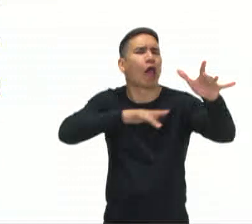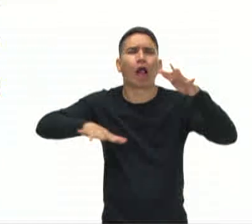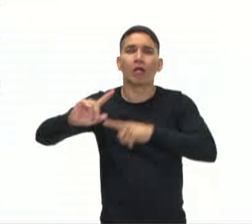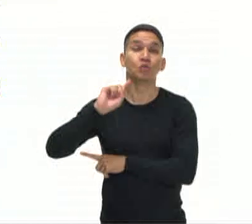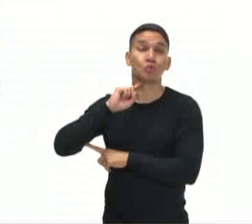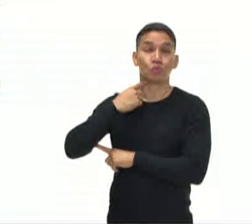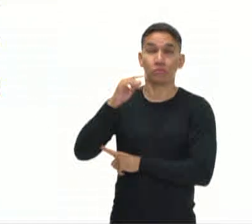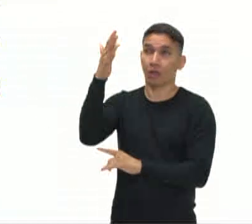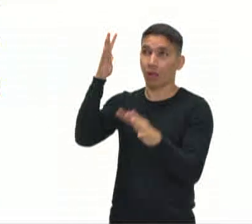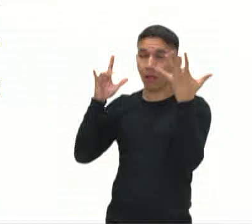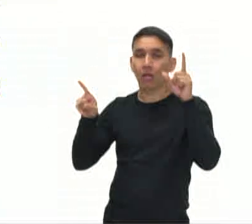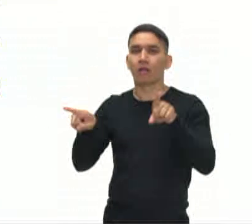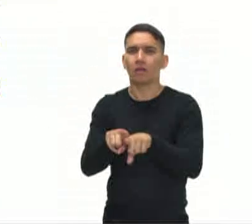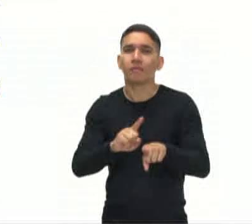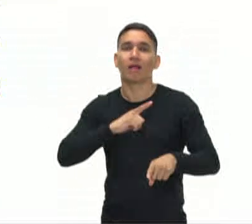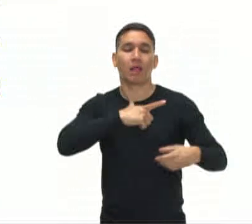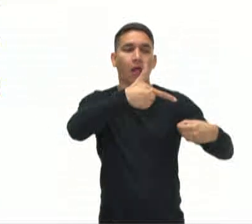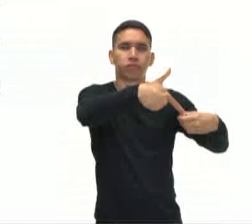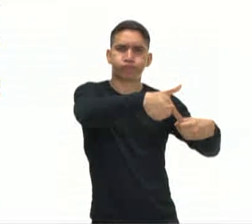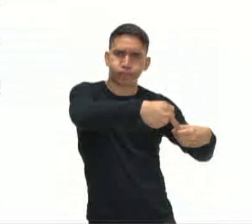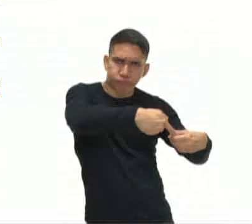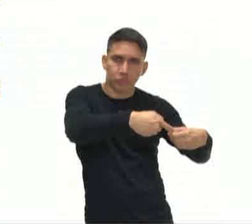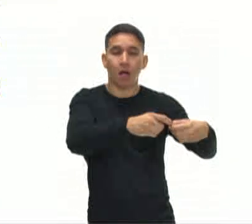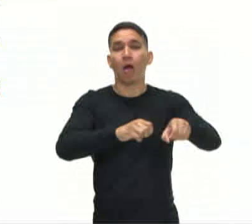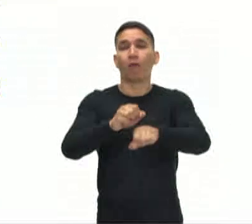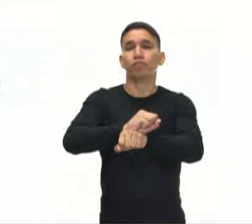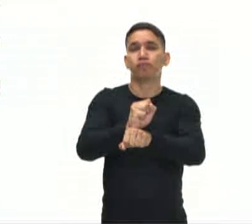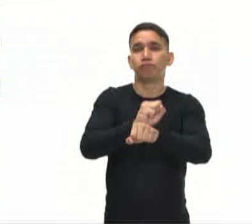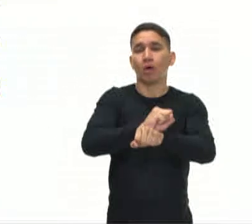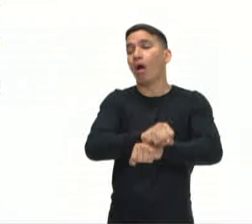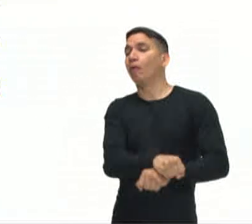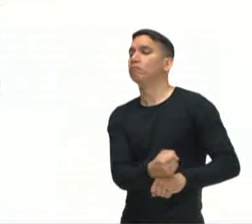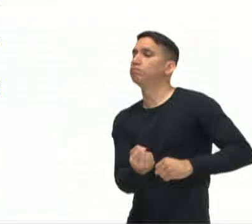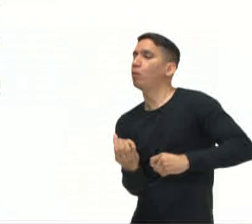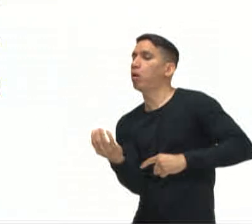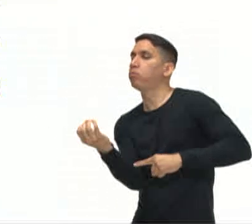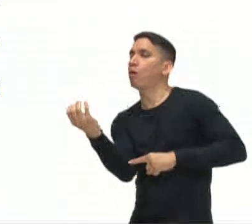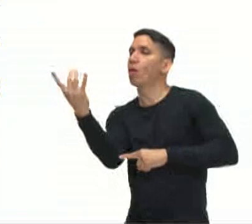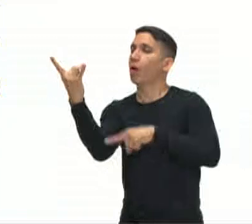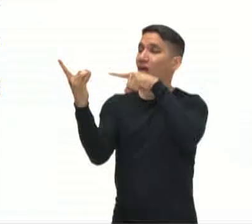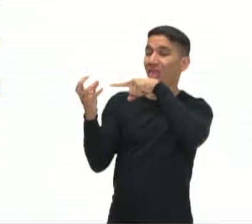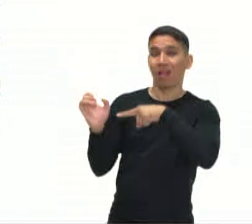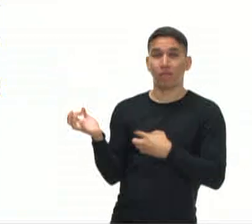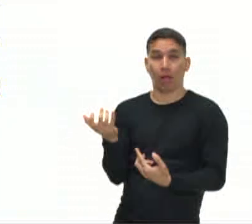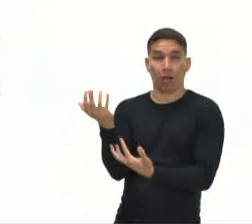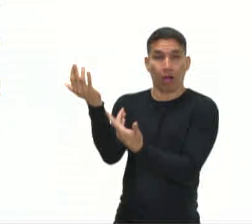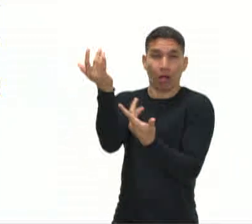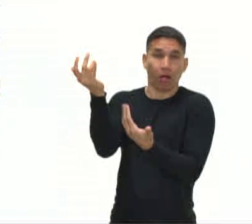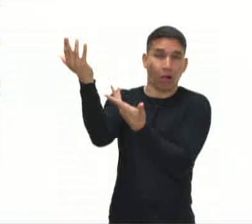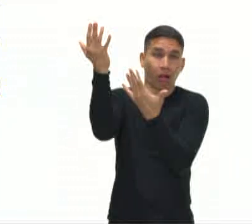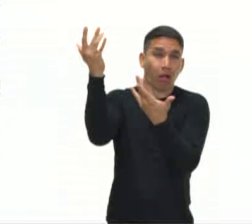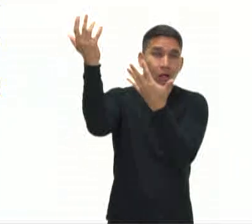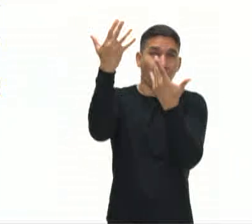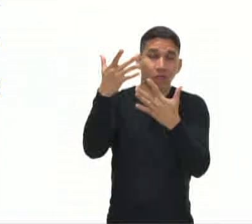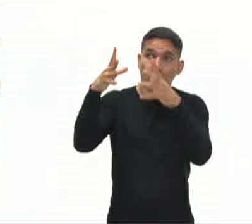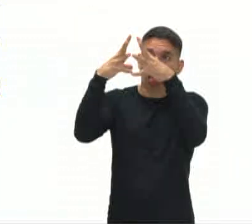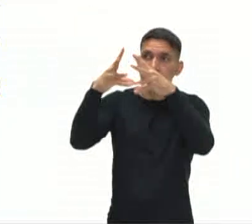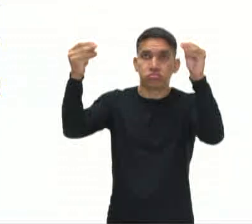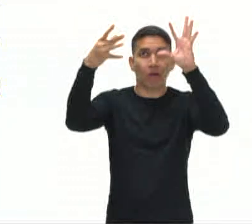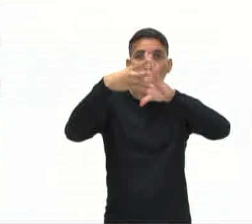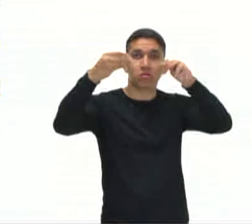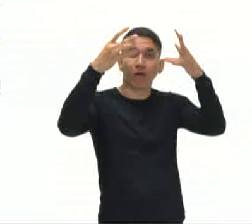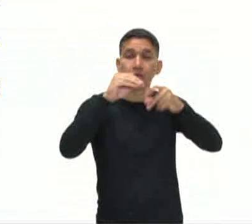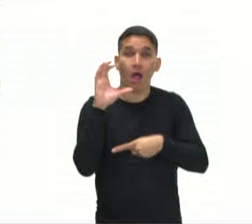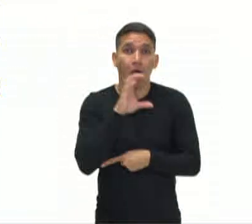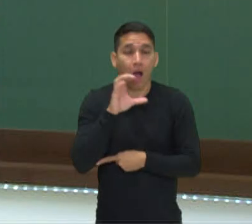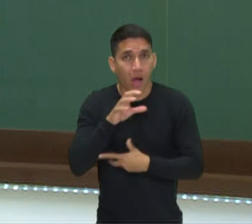a partir da queima de combustíveis fósseis, principalmente, é uma reação rápida e os gases produzidos se dispersam